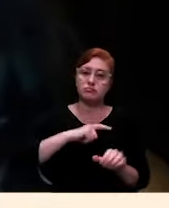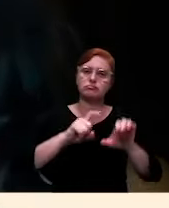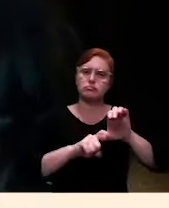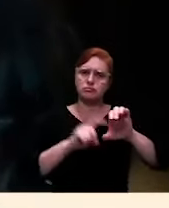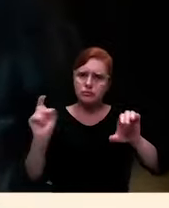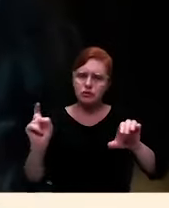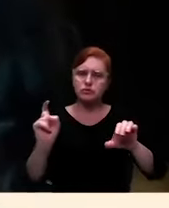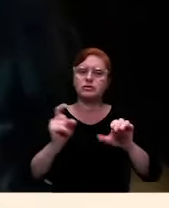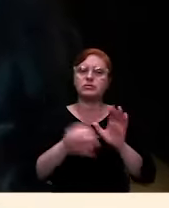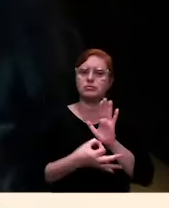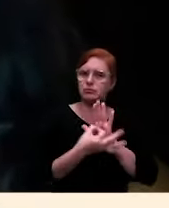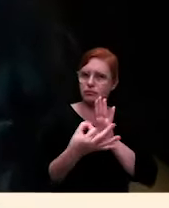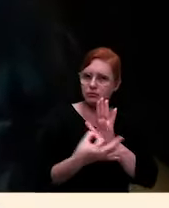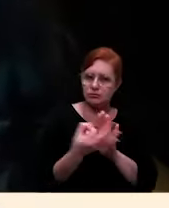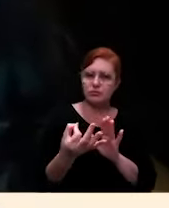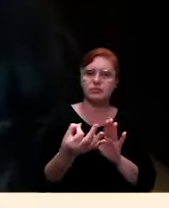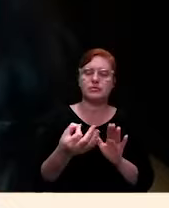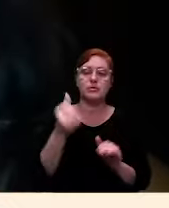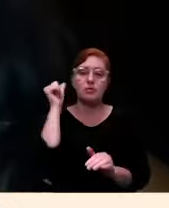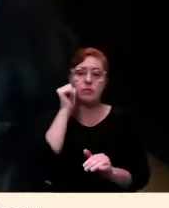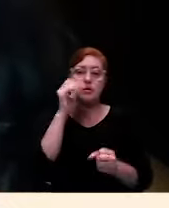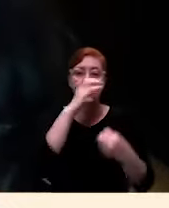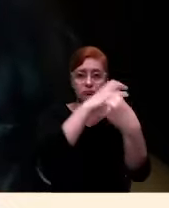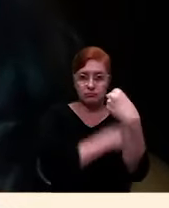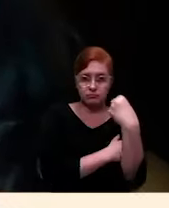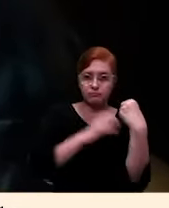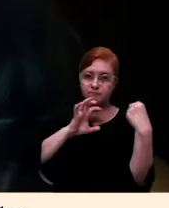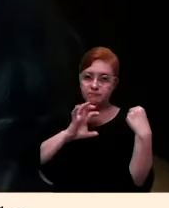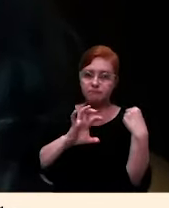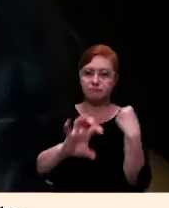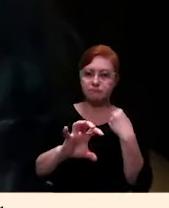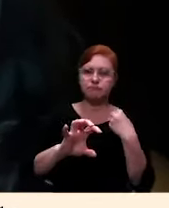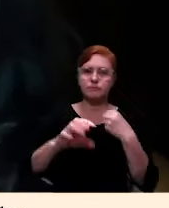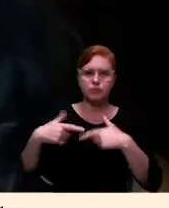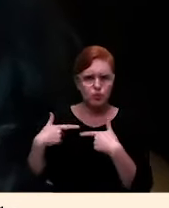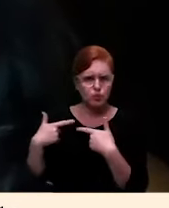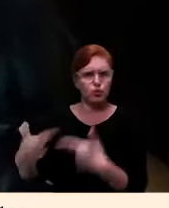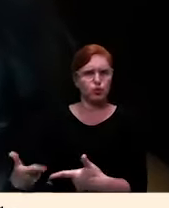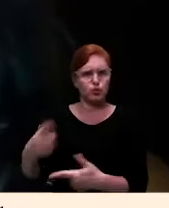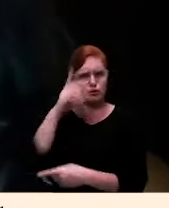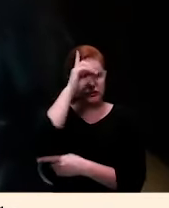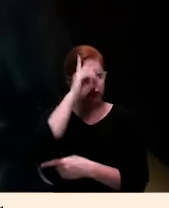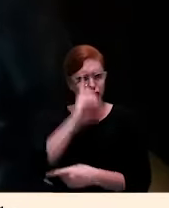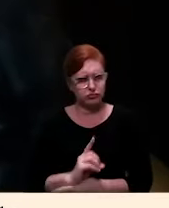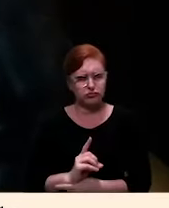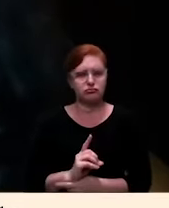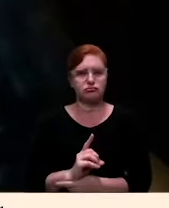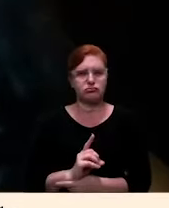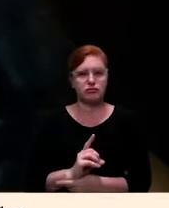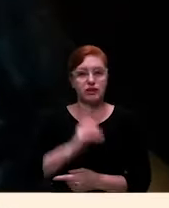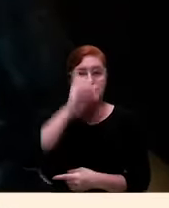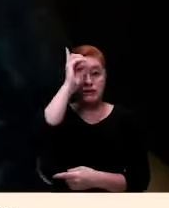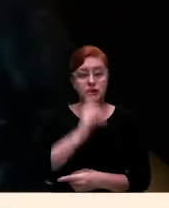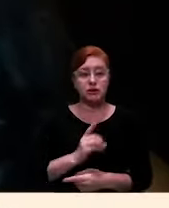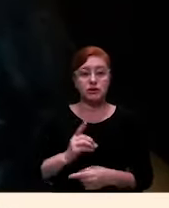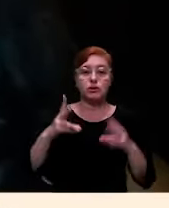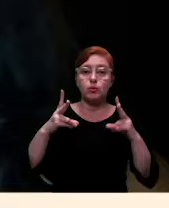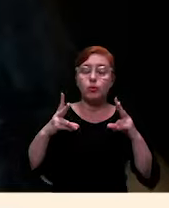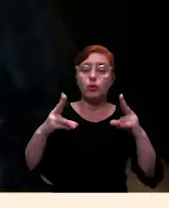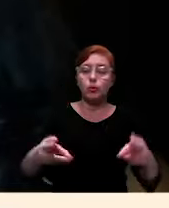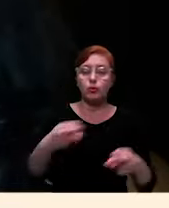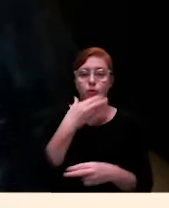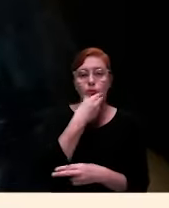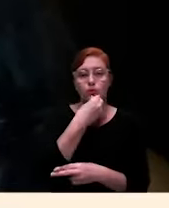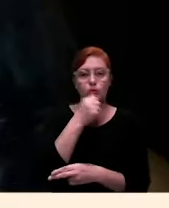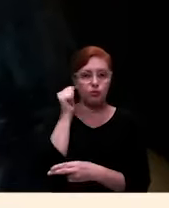autonomia de opinar, uma mulher empoderada, uma mulher que luta por seus direitos, direitos